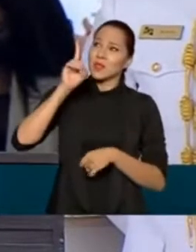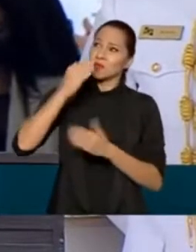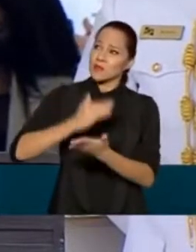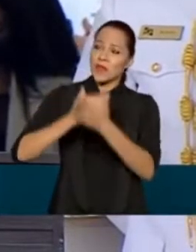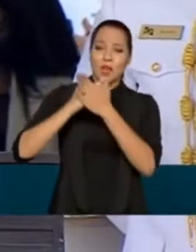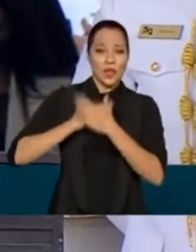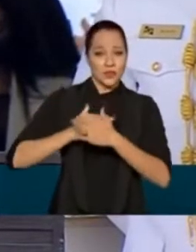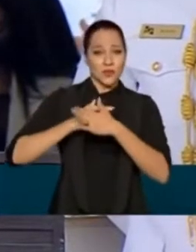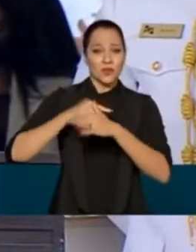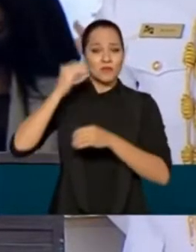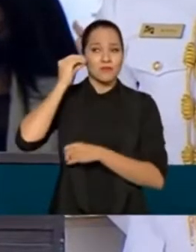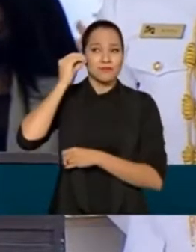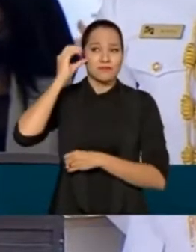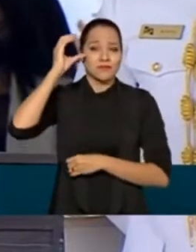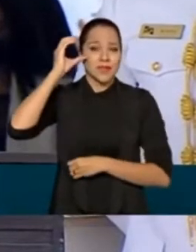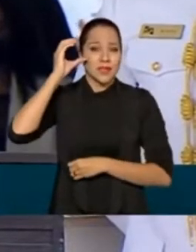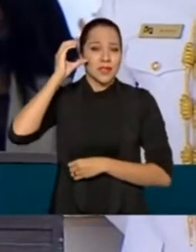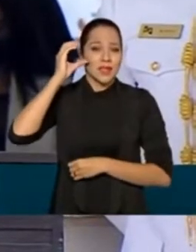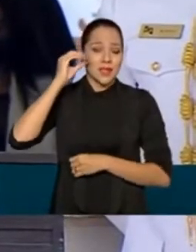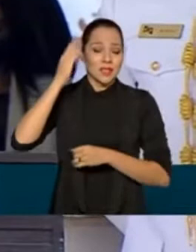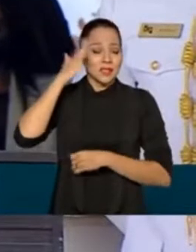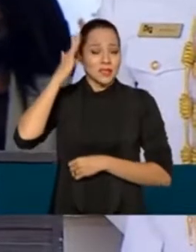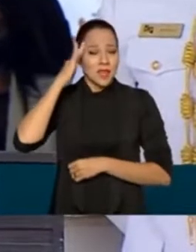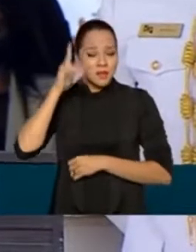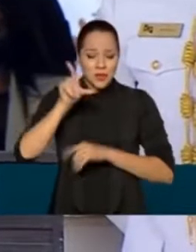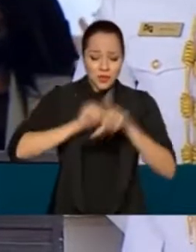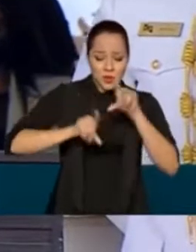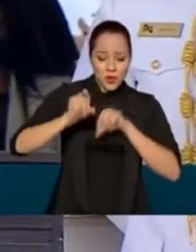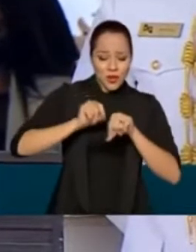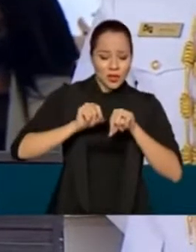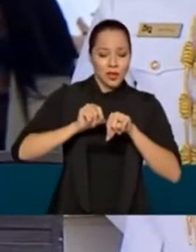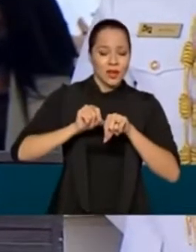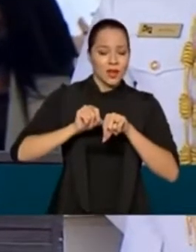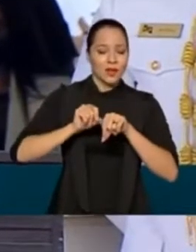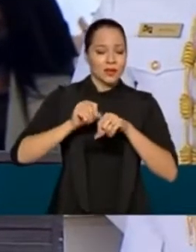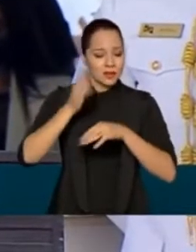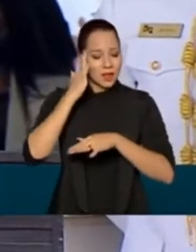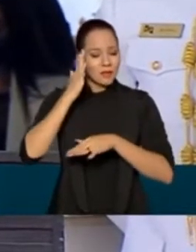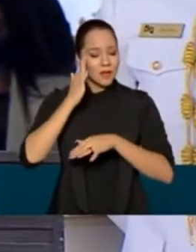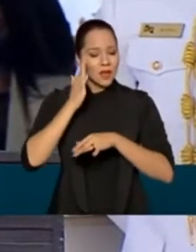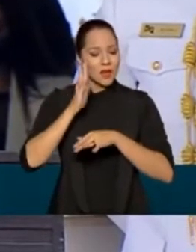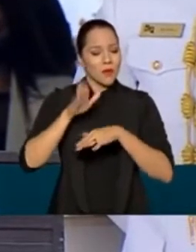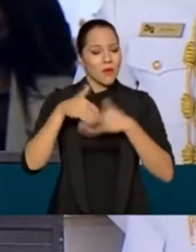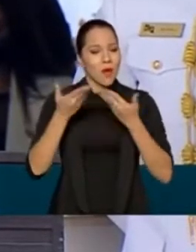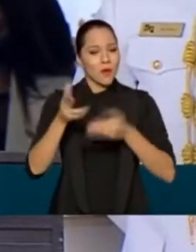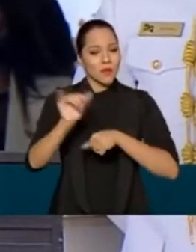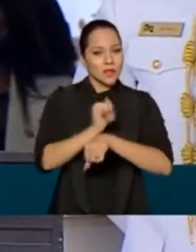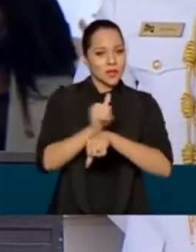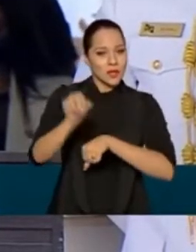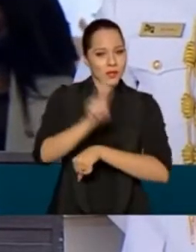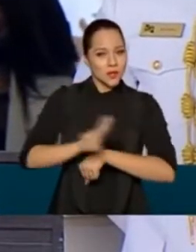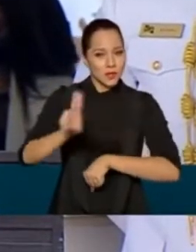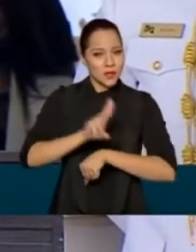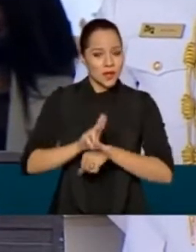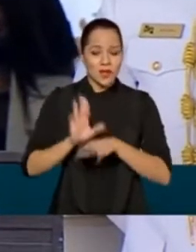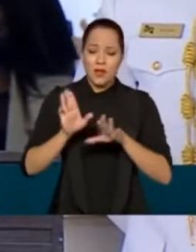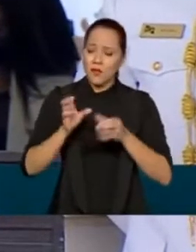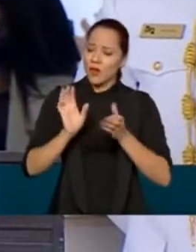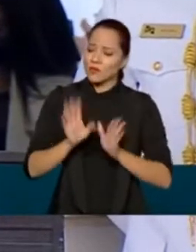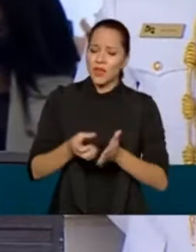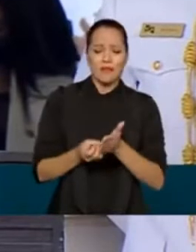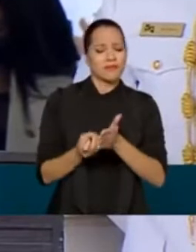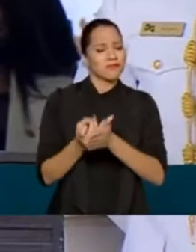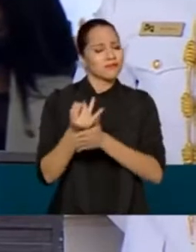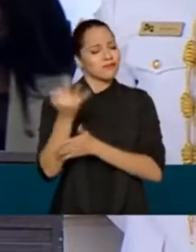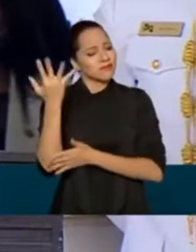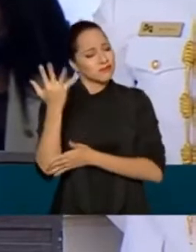sabedoria, para que saibamos priorizar e bem conduzir nossas ações, como já fez tantas vezes antes